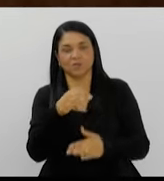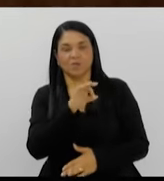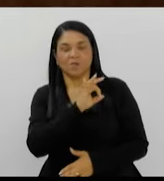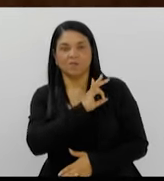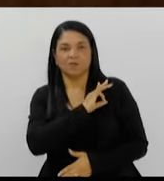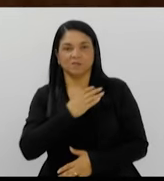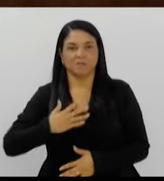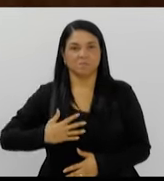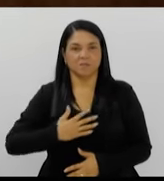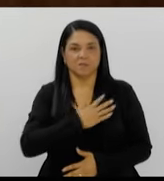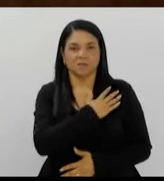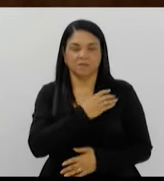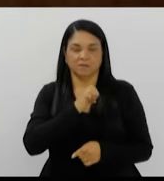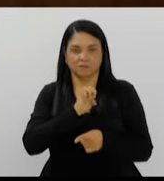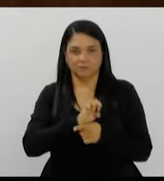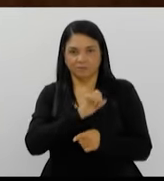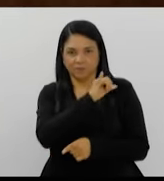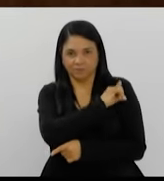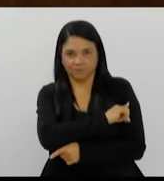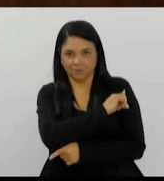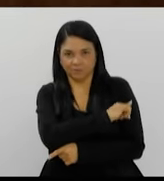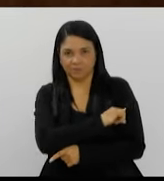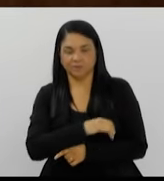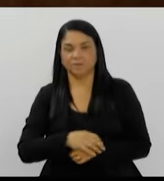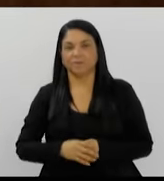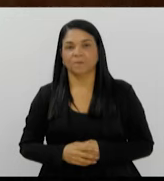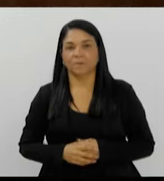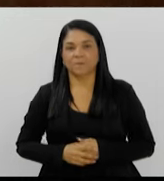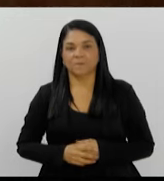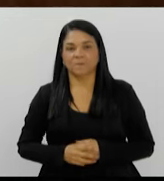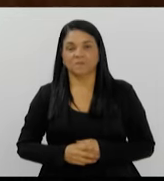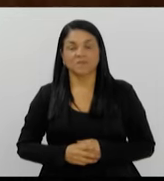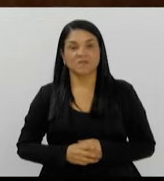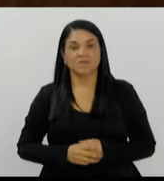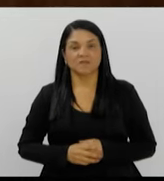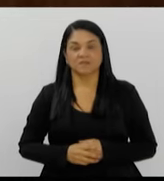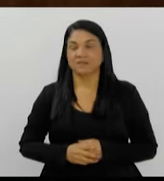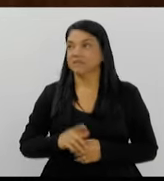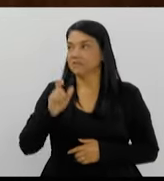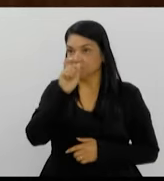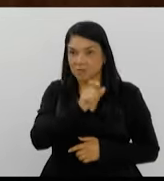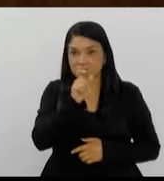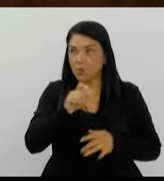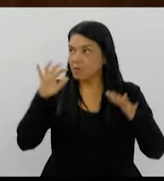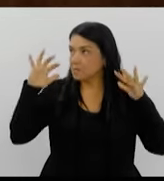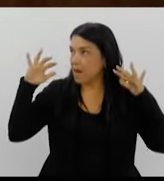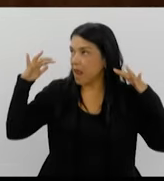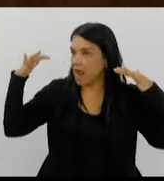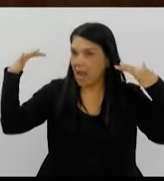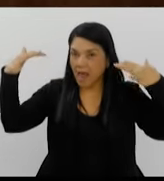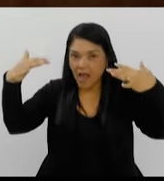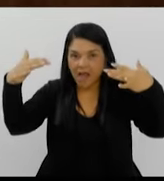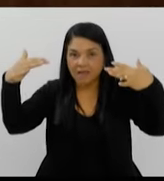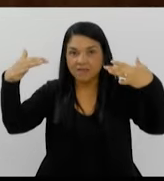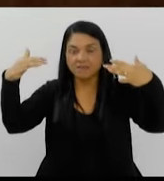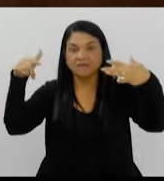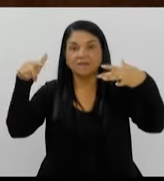Militar do Estado do Rio de Janeiro essas pessoas que aqui estão